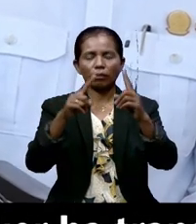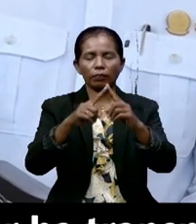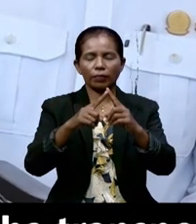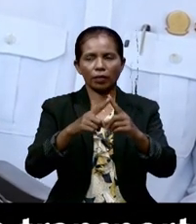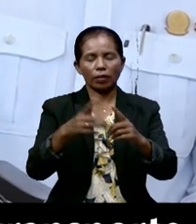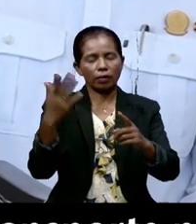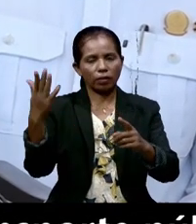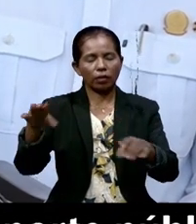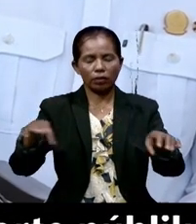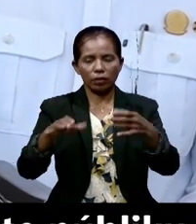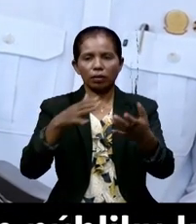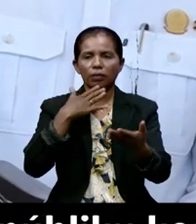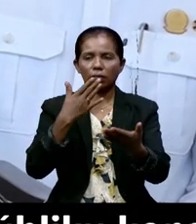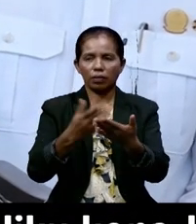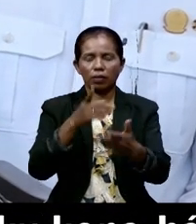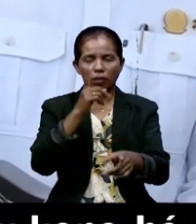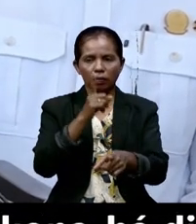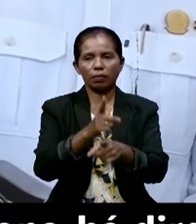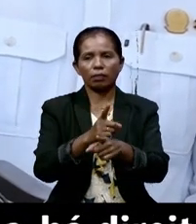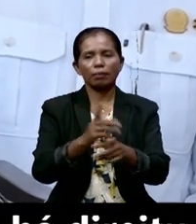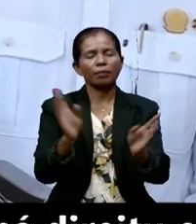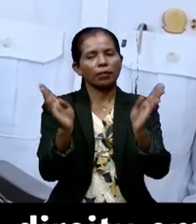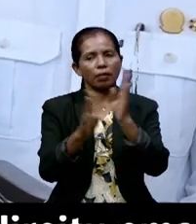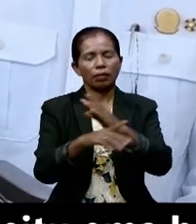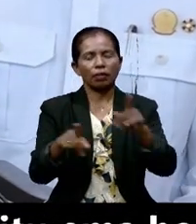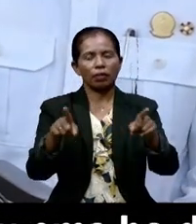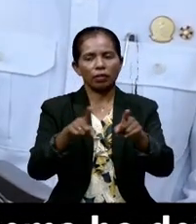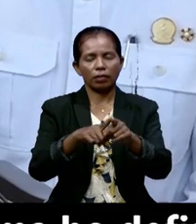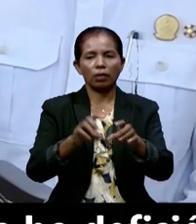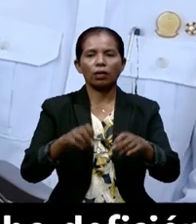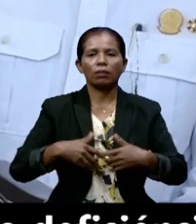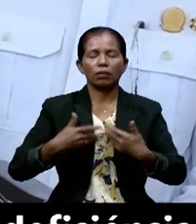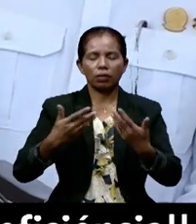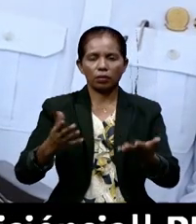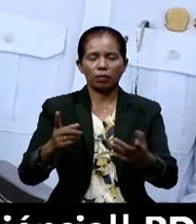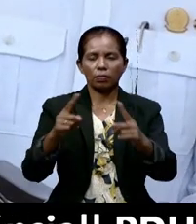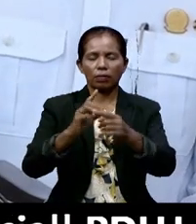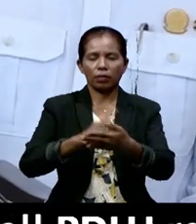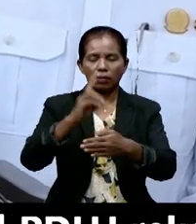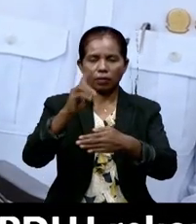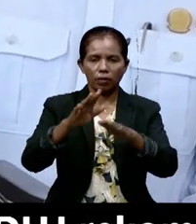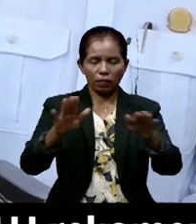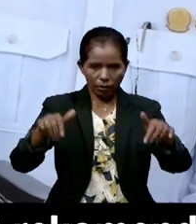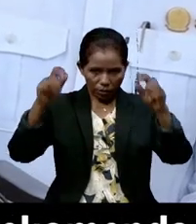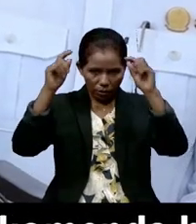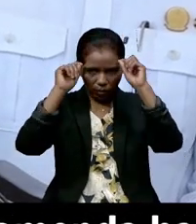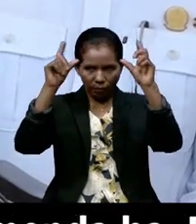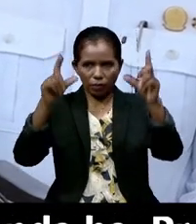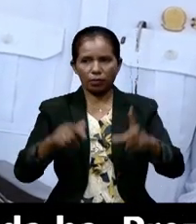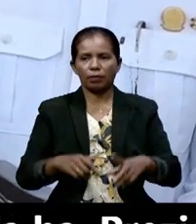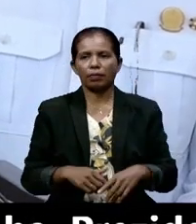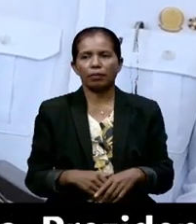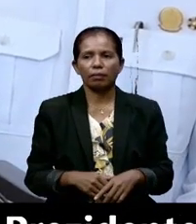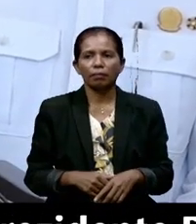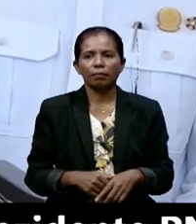ninia servicio nebe magdia ke tebes sai hane samos kampiau o insa para pa desenvolvimento da Barisira ni Timor Leste. Champion of children in Timor